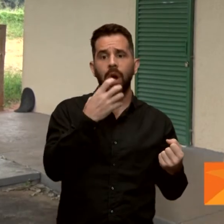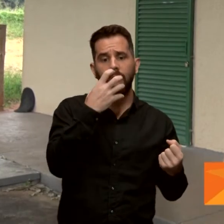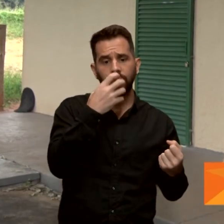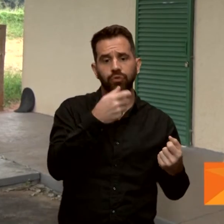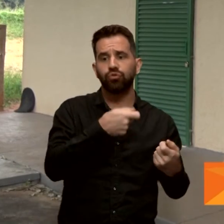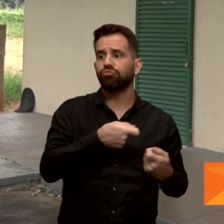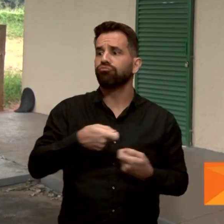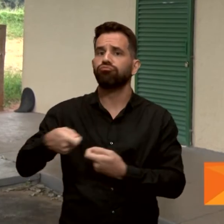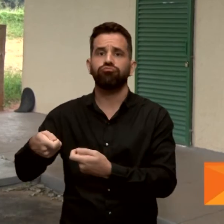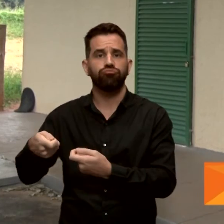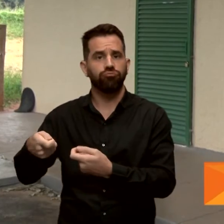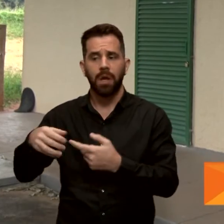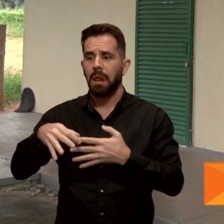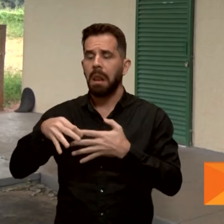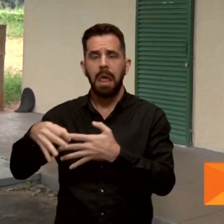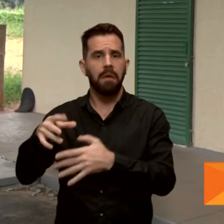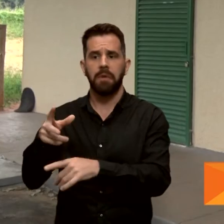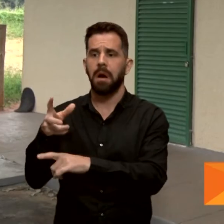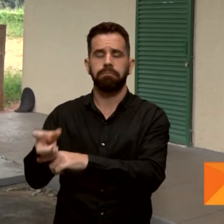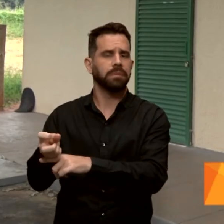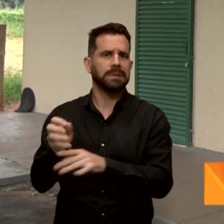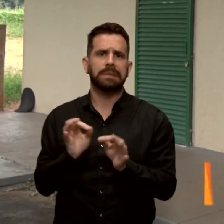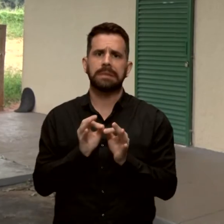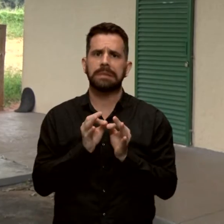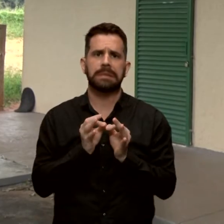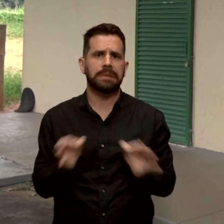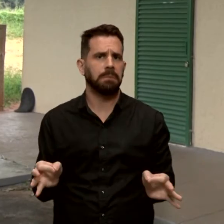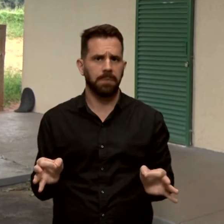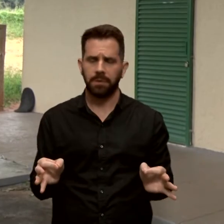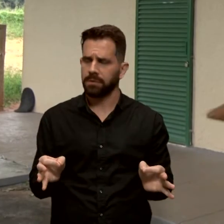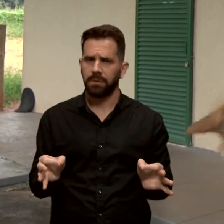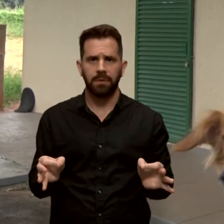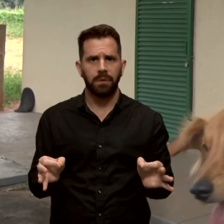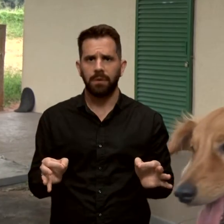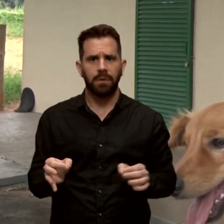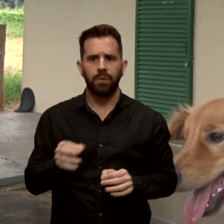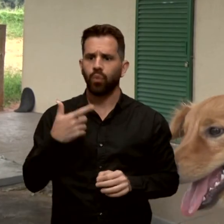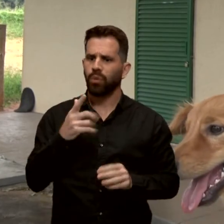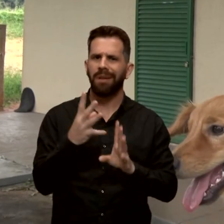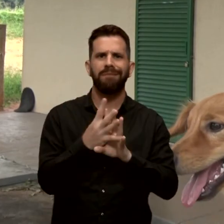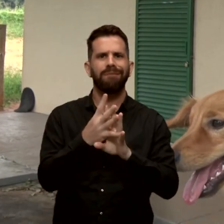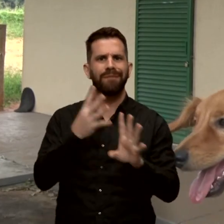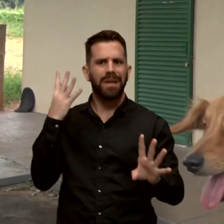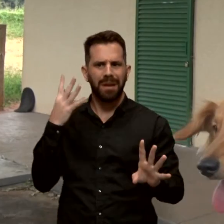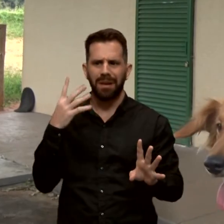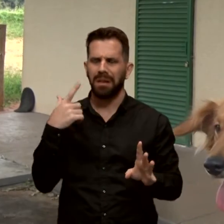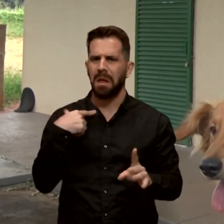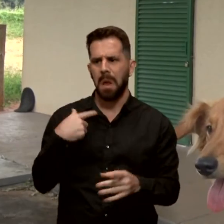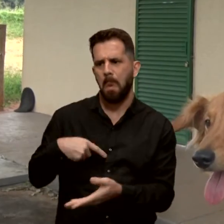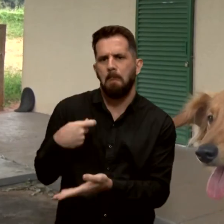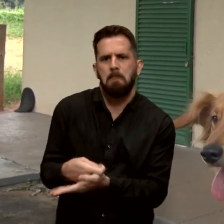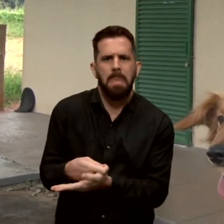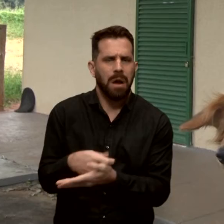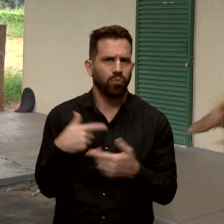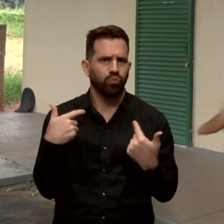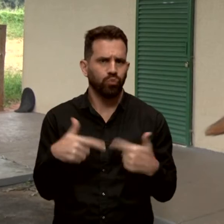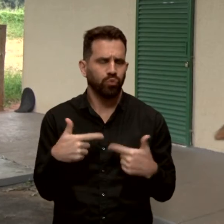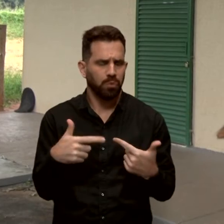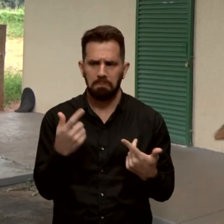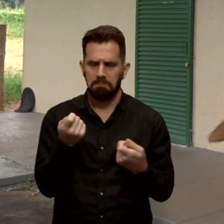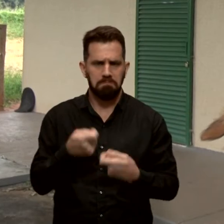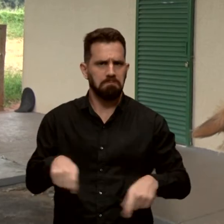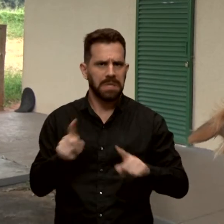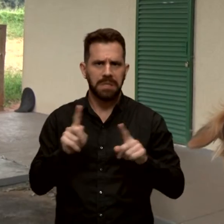o meu cachorro e eu vacino. É simples assim. Então, eu não tenho fila de espera, não tenho que pagar, não tenho